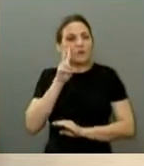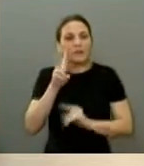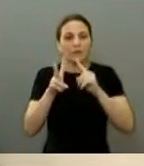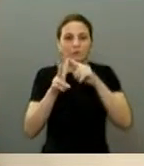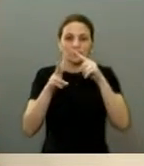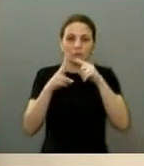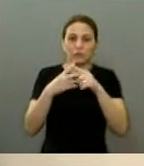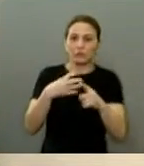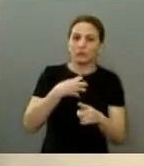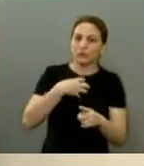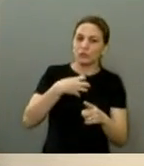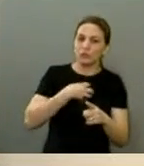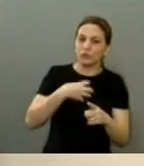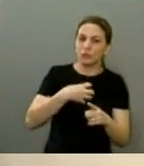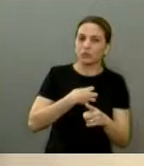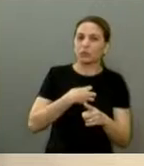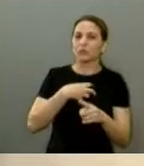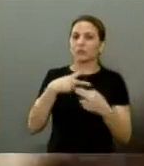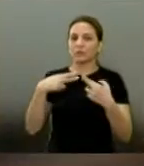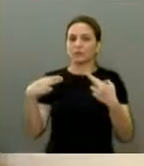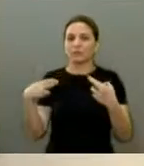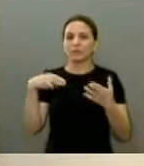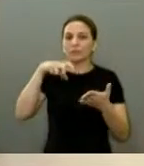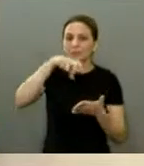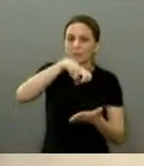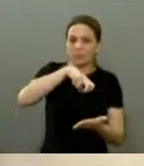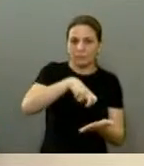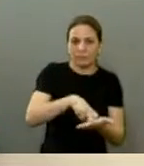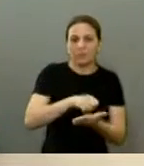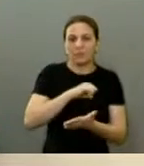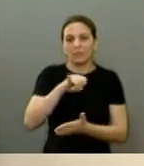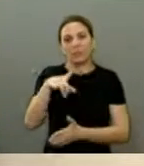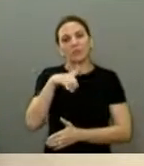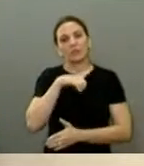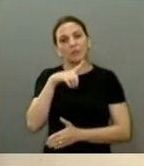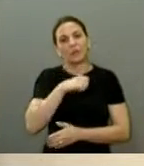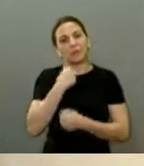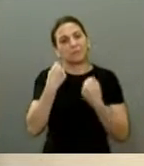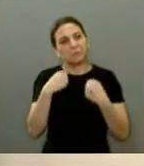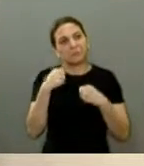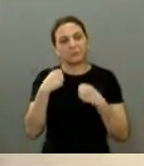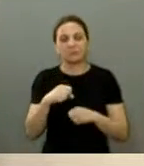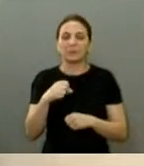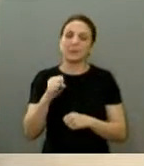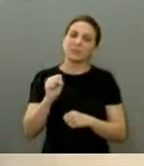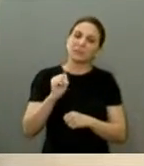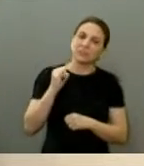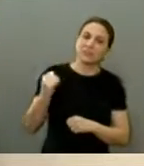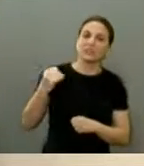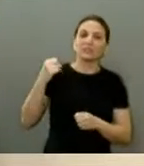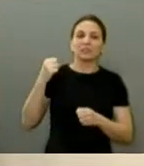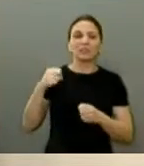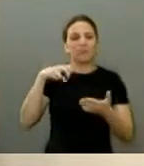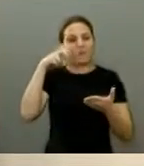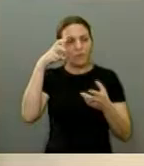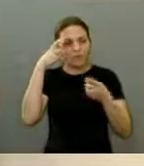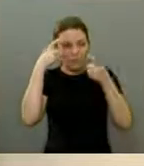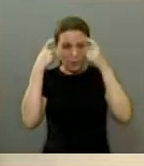pode criar uma situação e punir quem, se houver necessidade ou se houve realmente agressão,